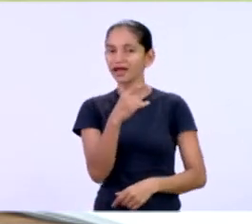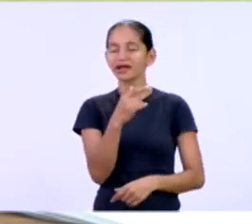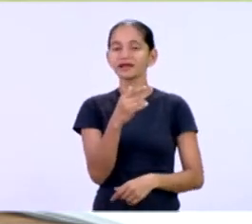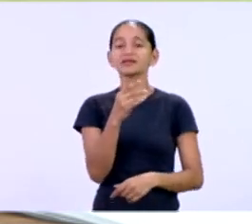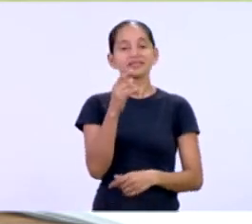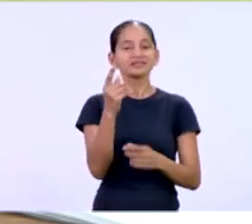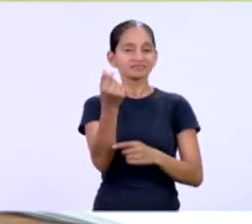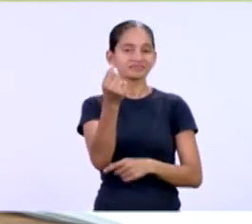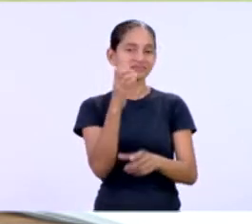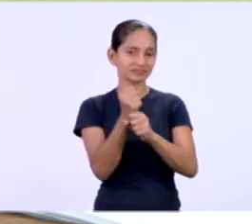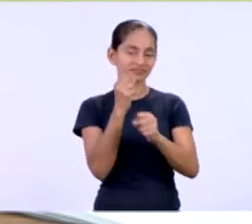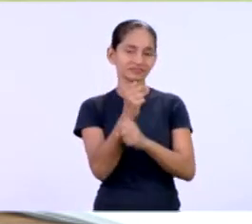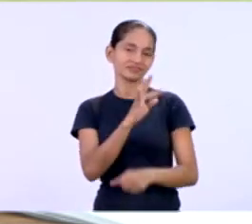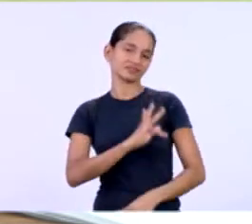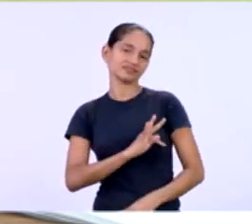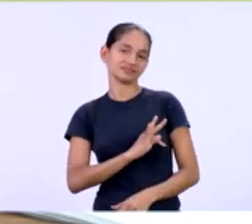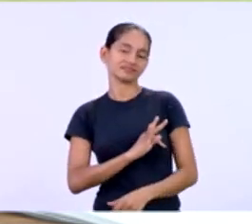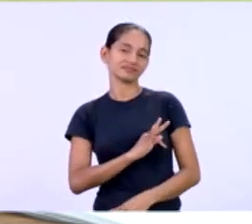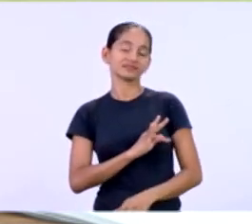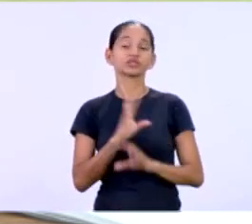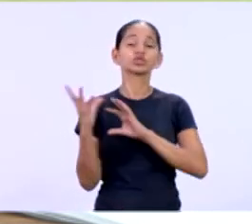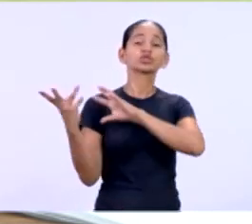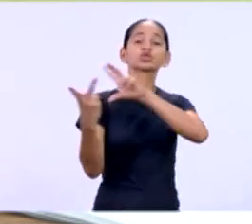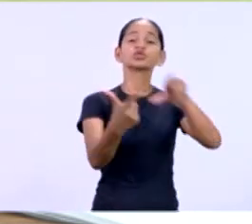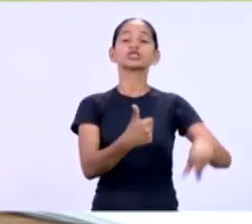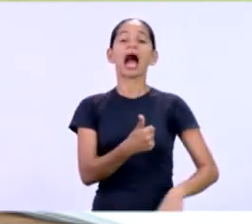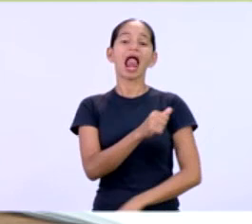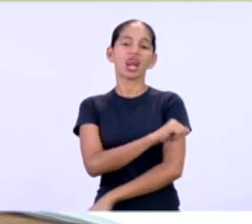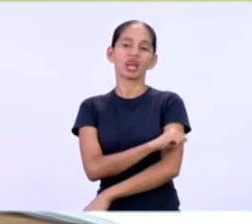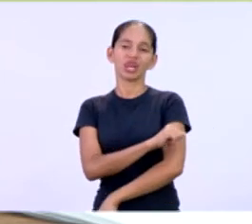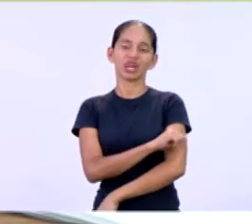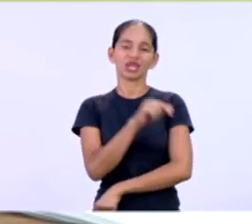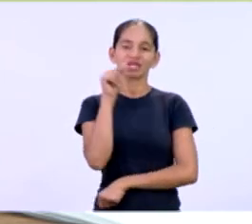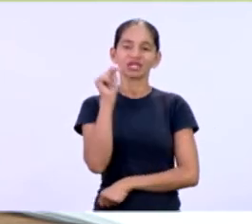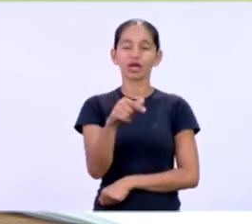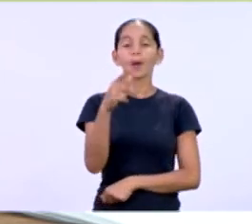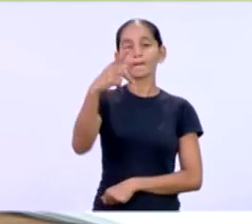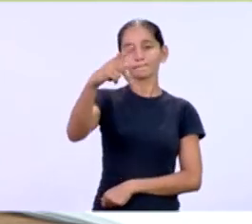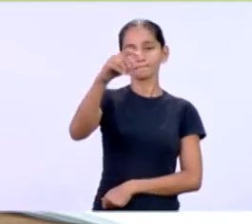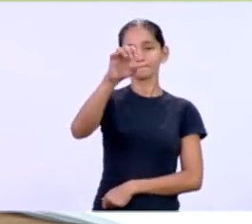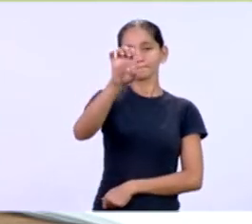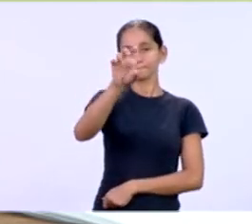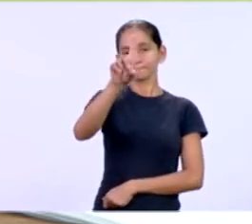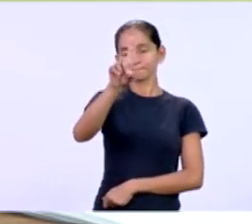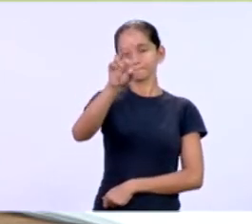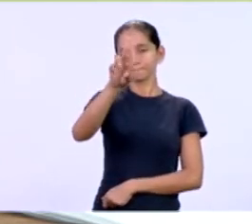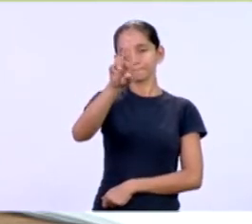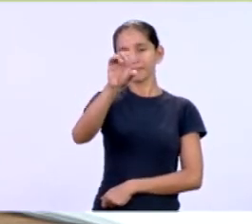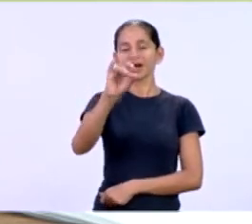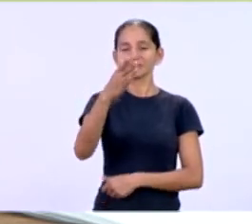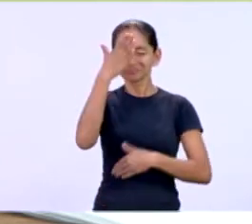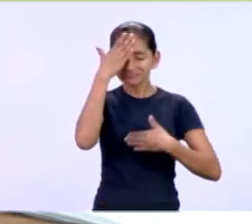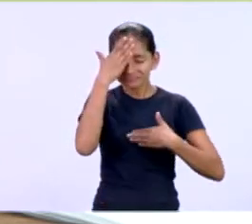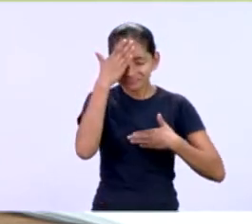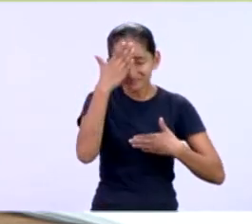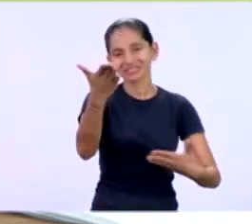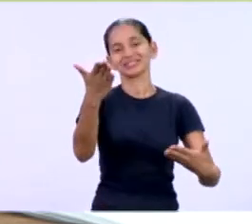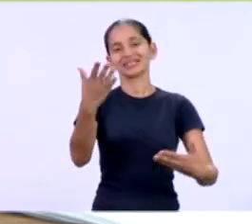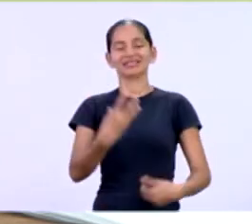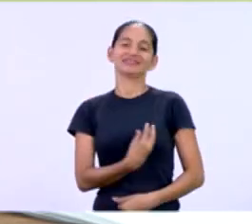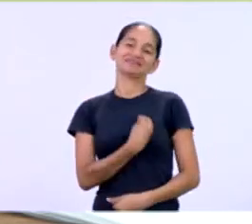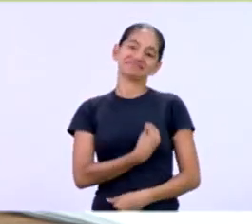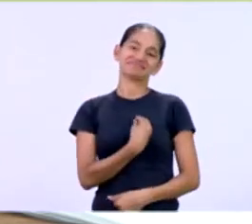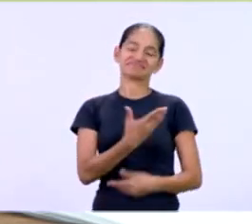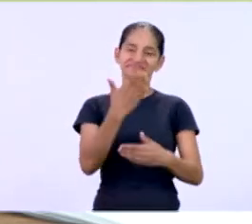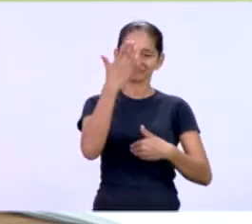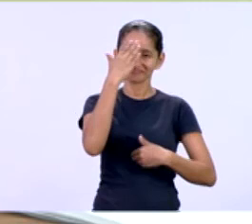de finanças do EAD, todos eram alunos de finanças, mas tinha o Pedro aqui do campus Zona Norte que participou. Muito obrigado aí, um